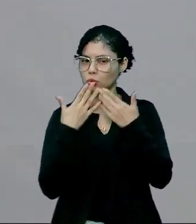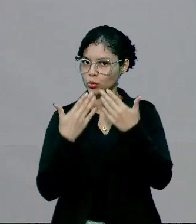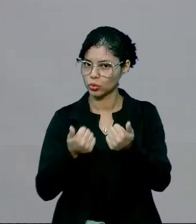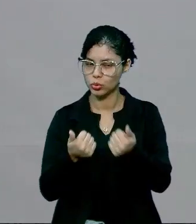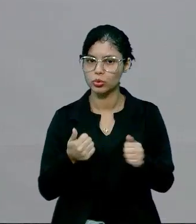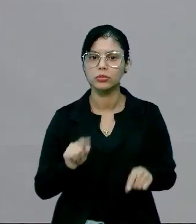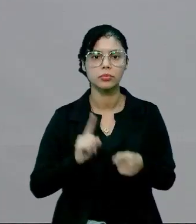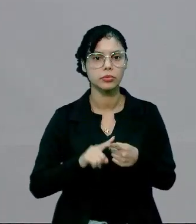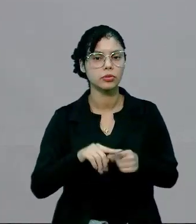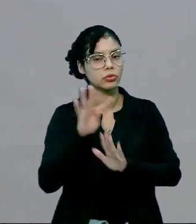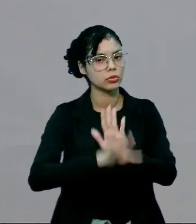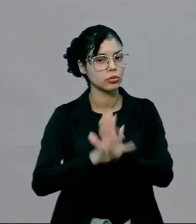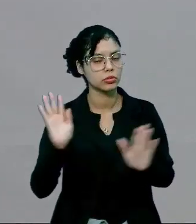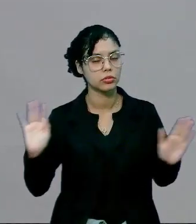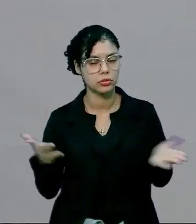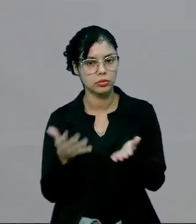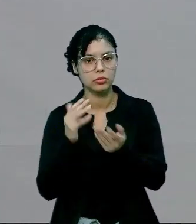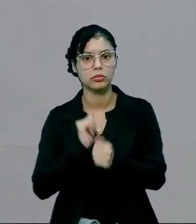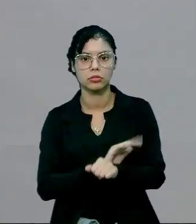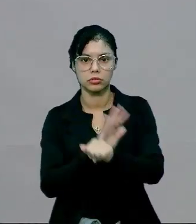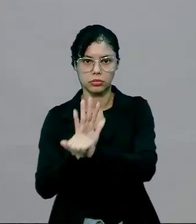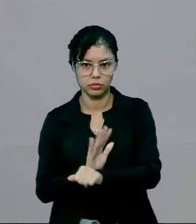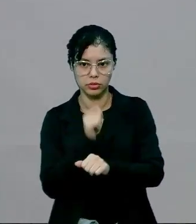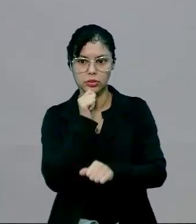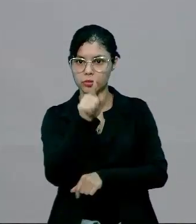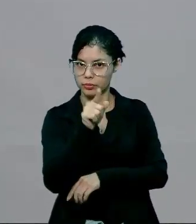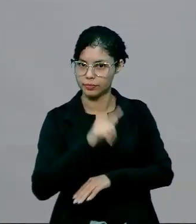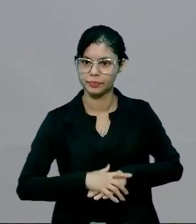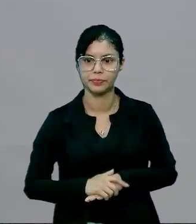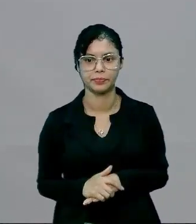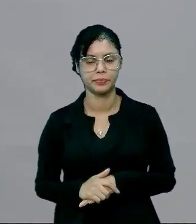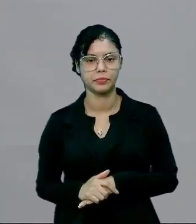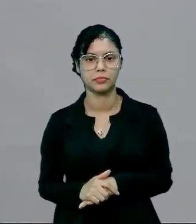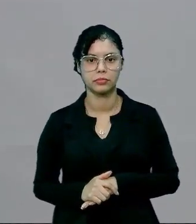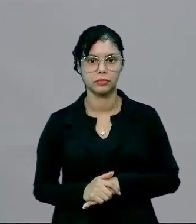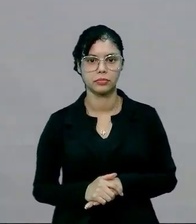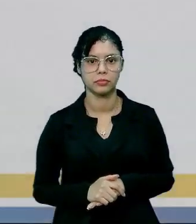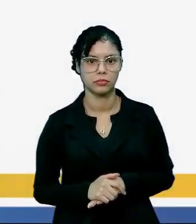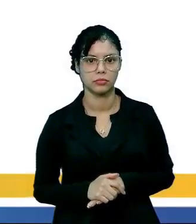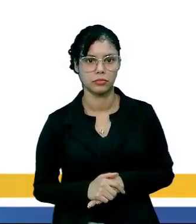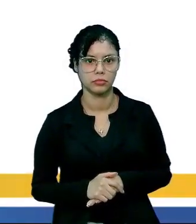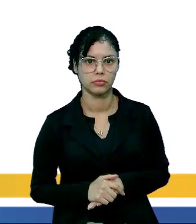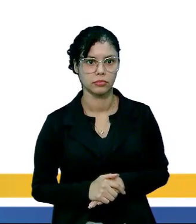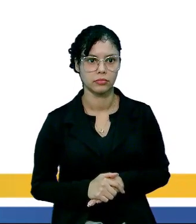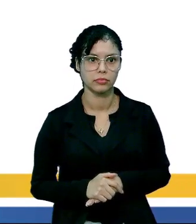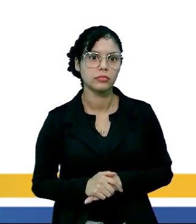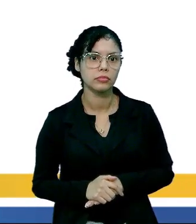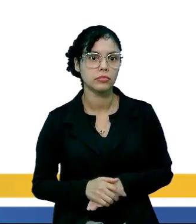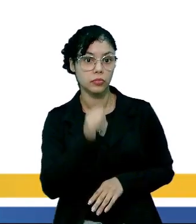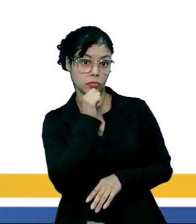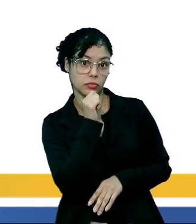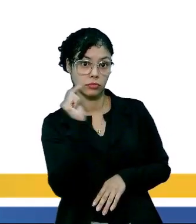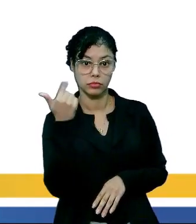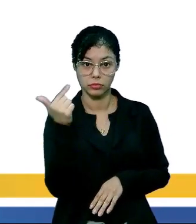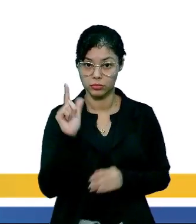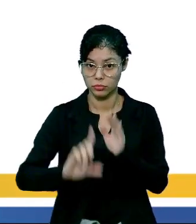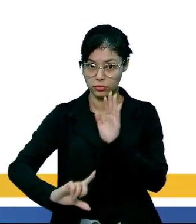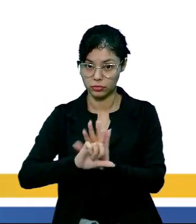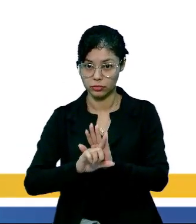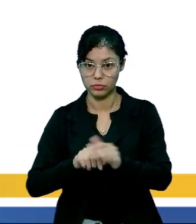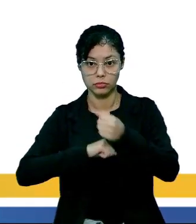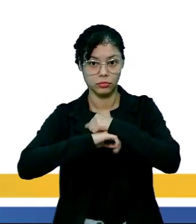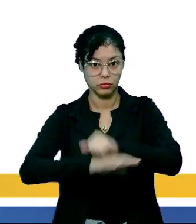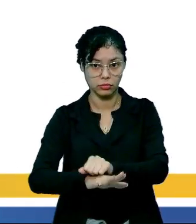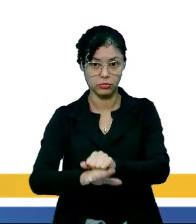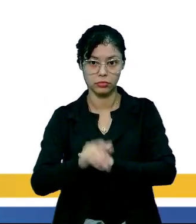certo, que os textos motivadores, eles estão aí para isso. Então, vamos fazer a leitura do nosso texto. Apesar de não haver lei